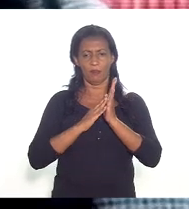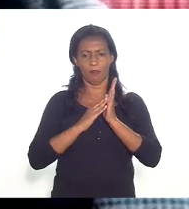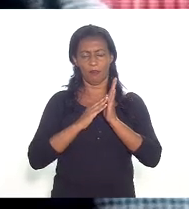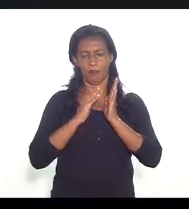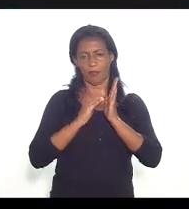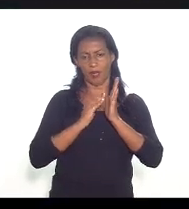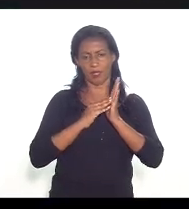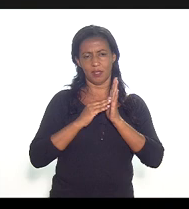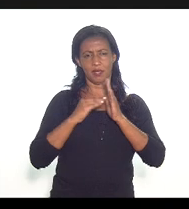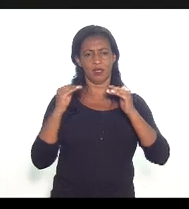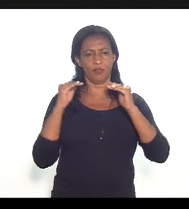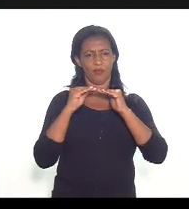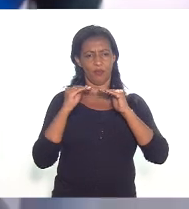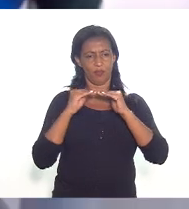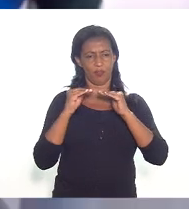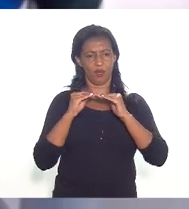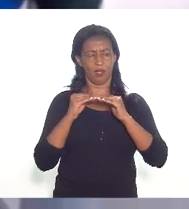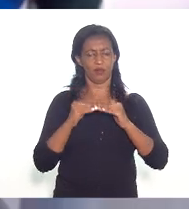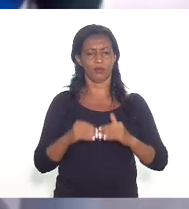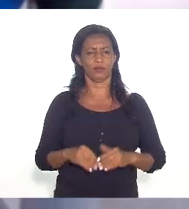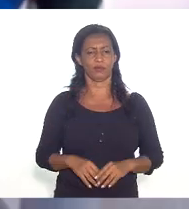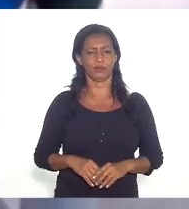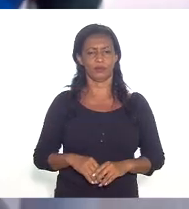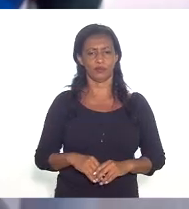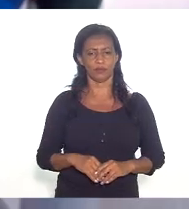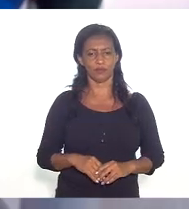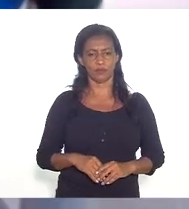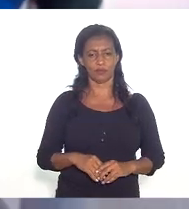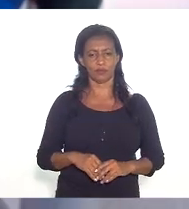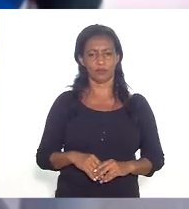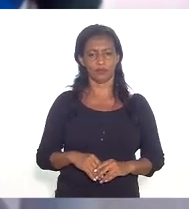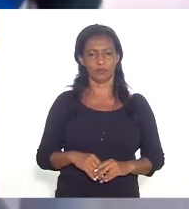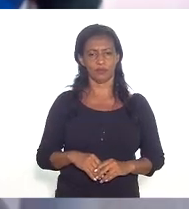presidente. Pela comissão de segurança pública, deputado Carlos Augusto.